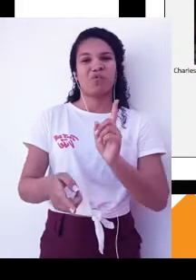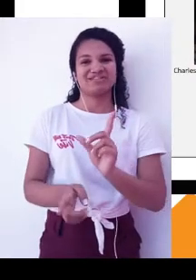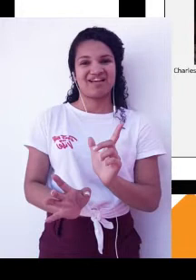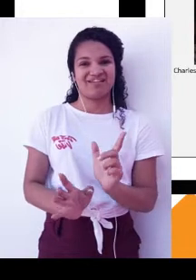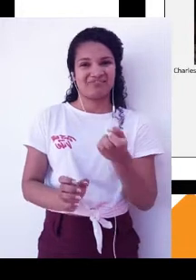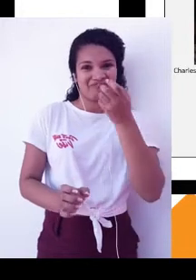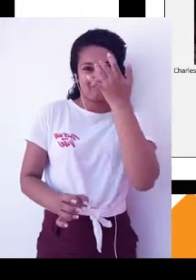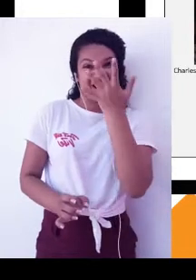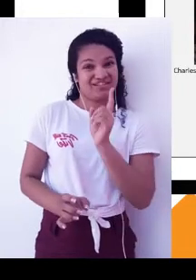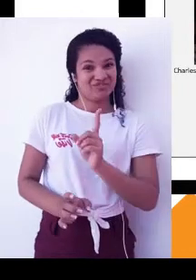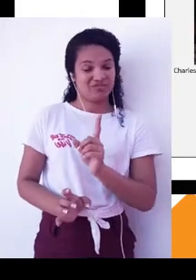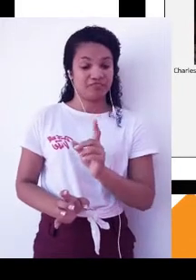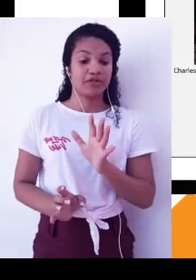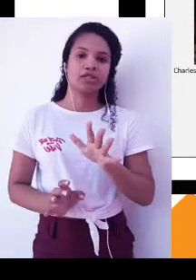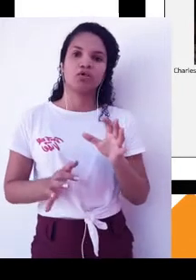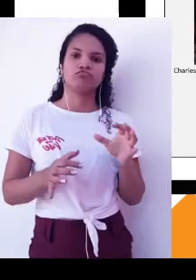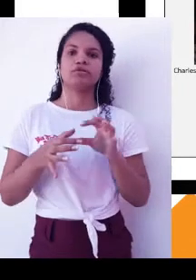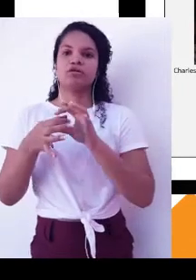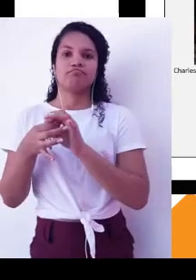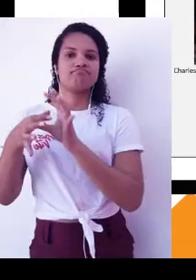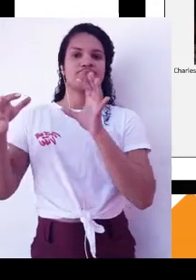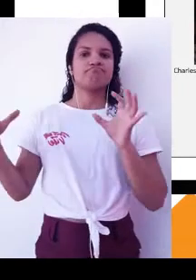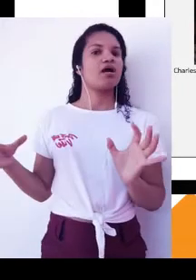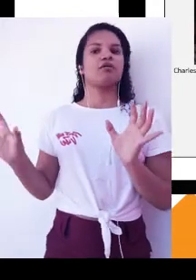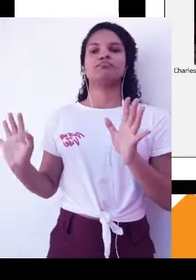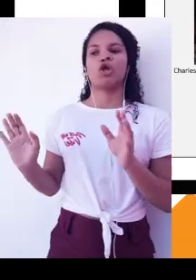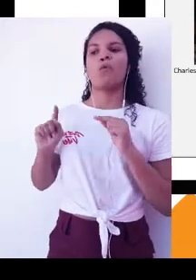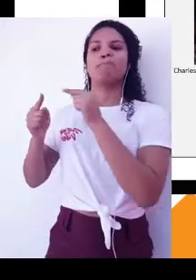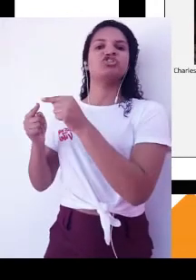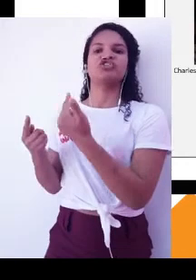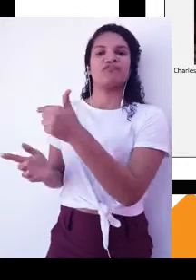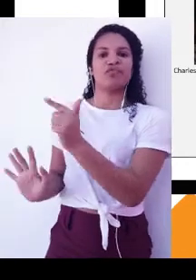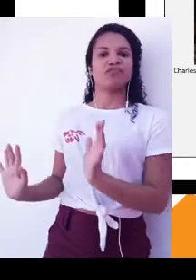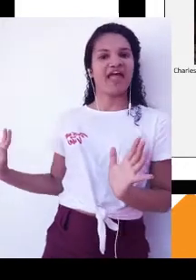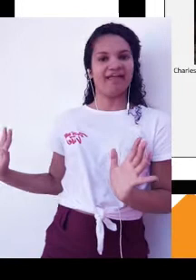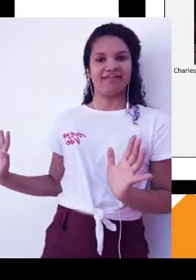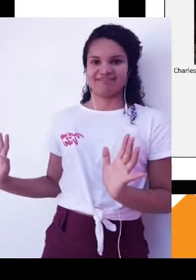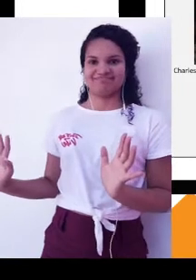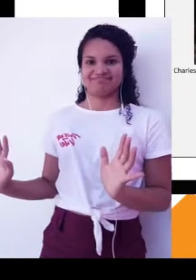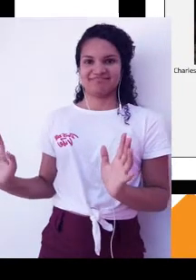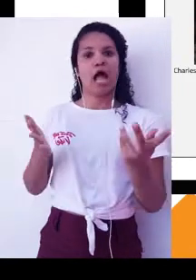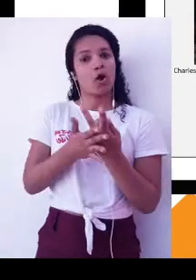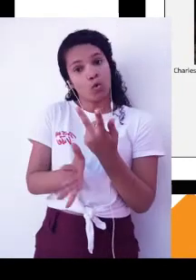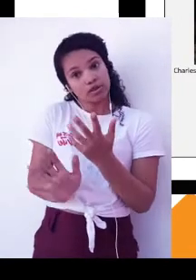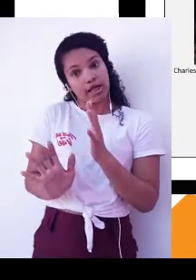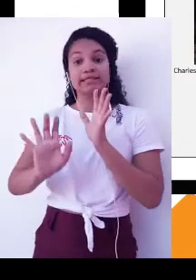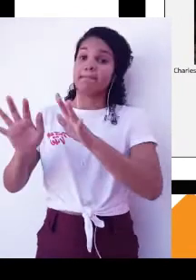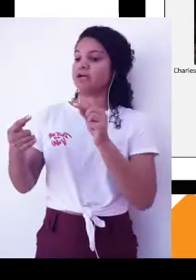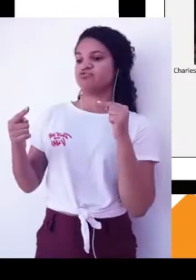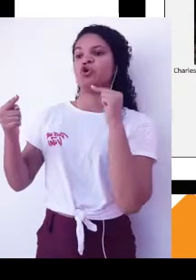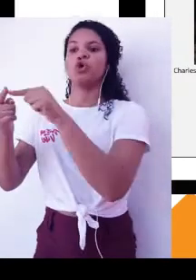então, se desvincula de um propósito. A evolução deixa de estar vinculada, como em Lamarck, à